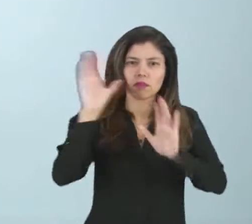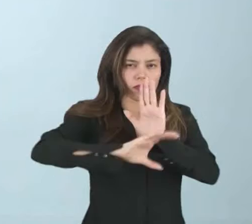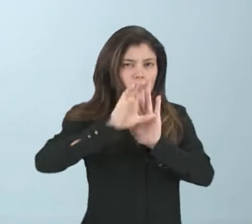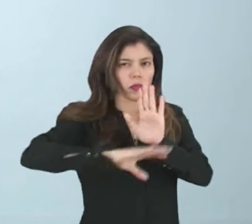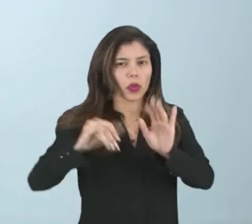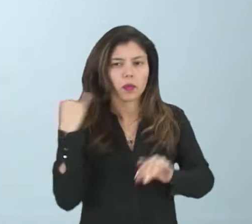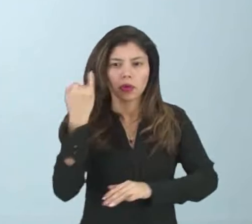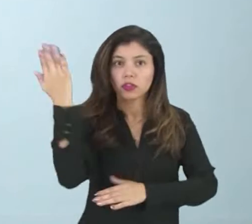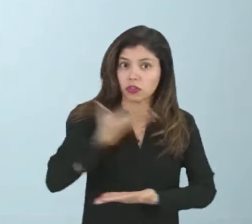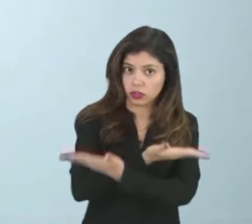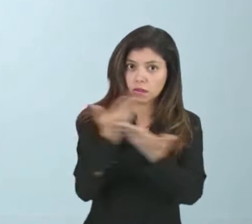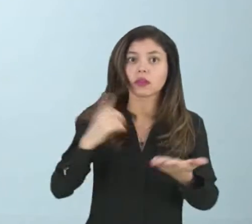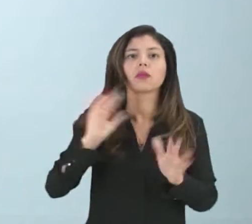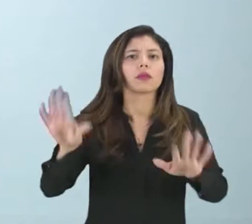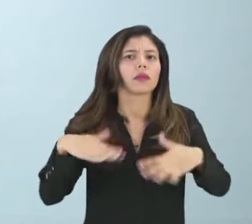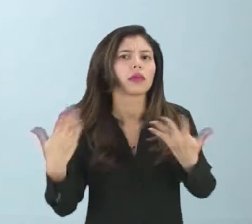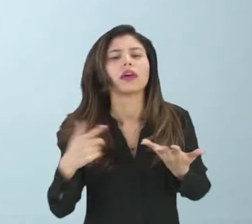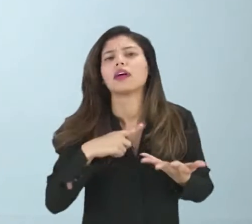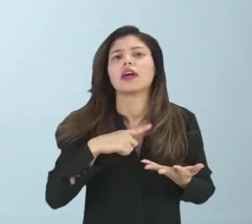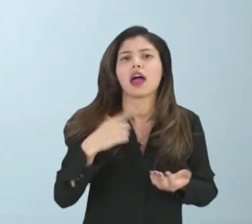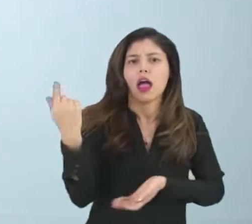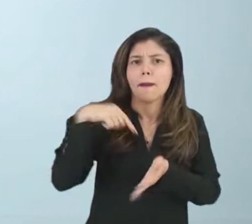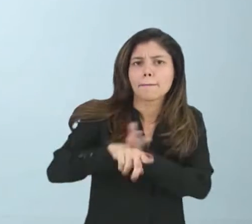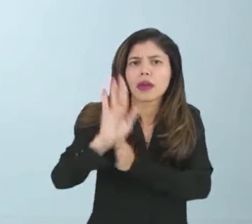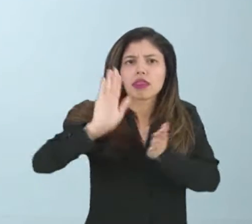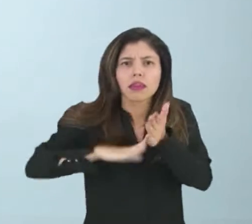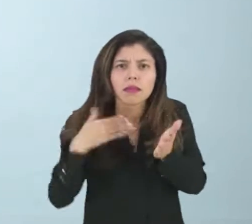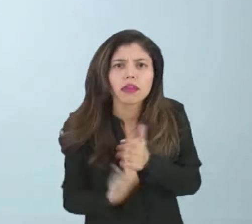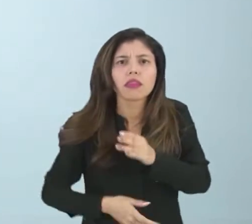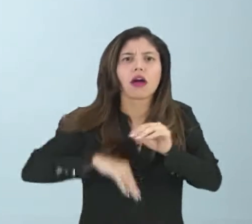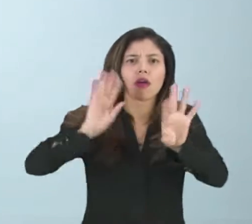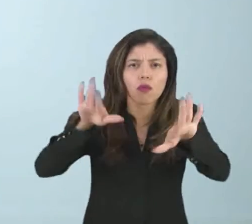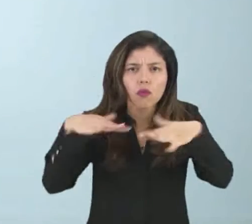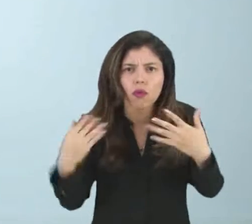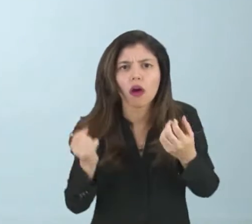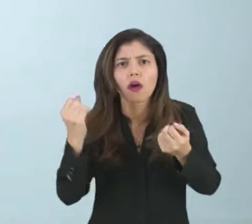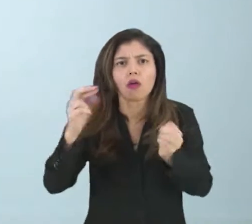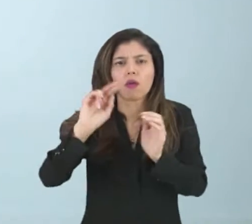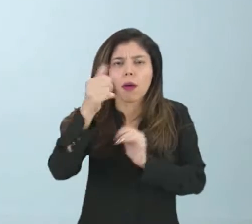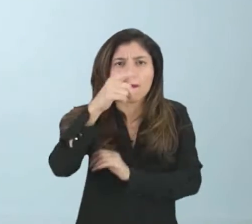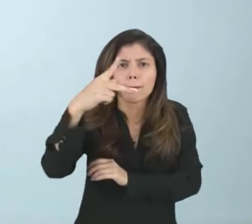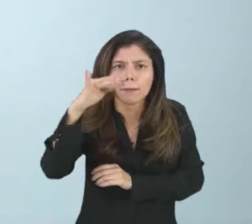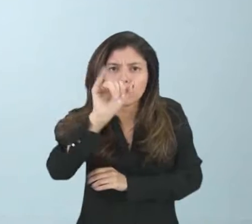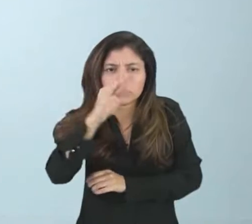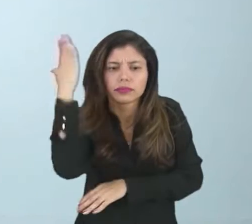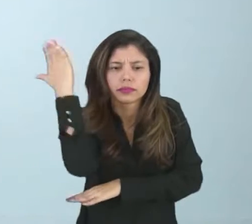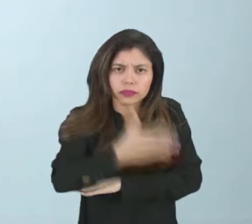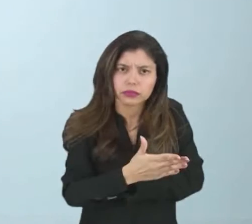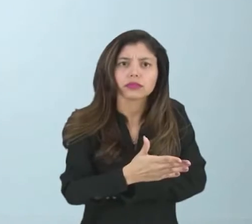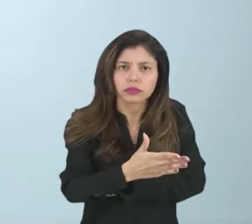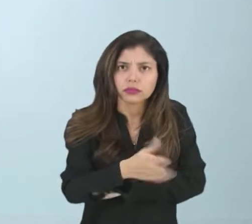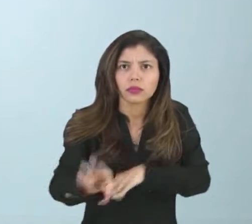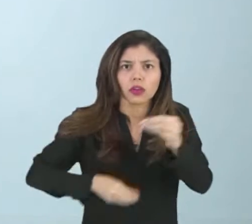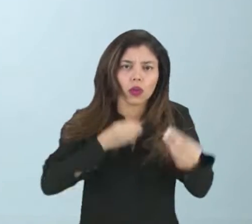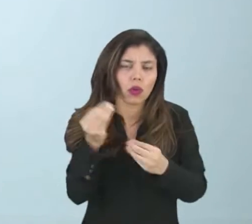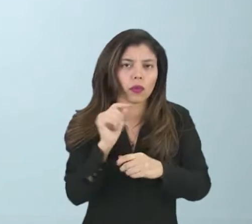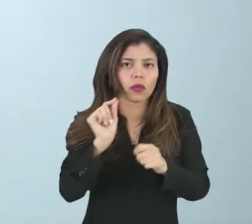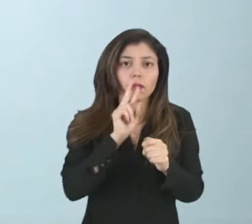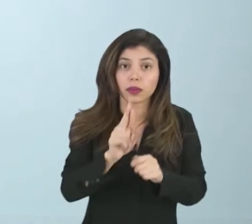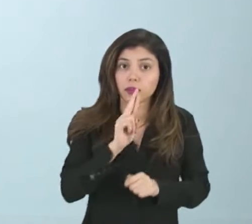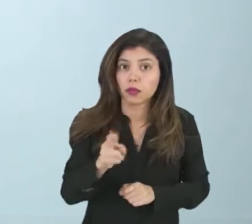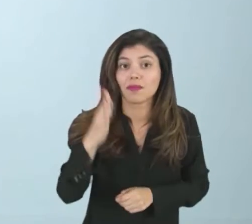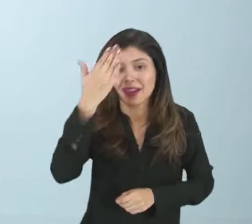que para você é importantíssimo. Qual é? A questão de interpretar as posições relativas entre retas, tá? E como é que eu faço